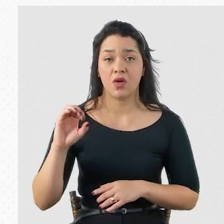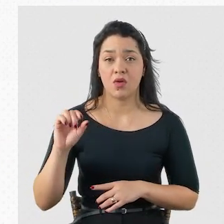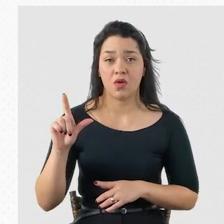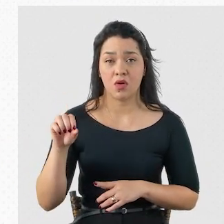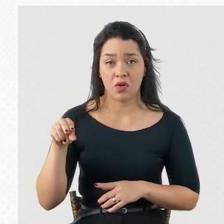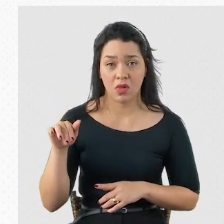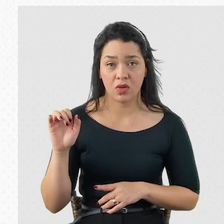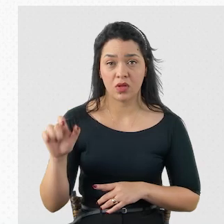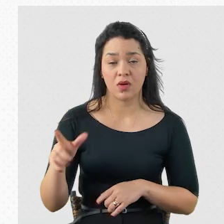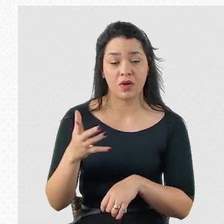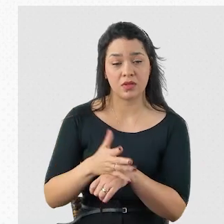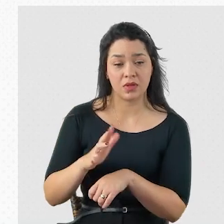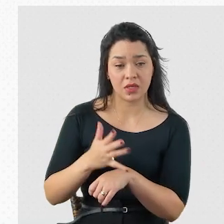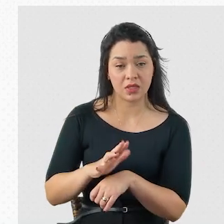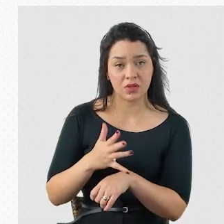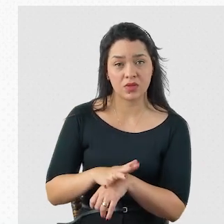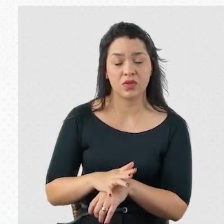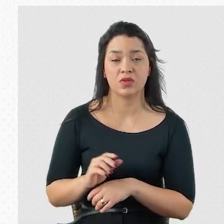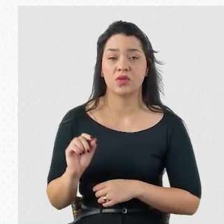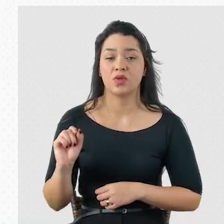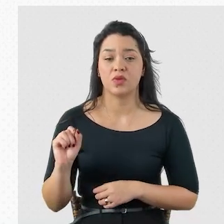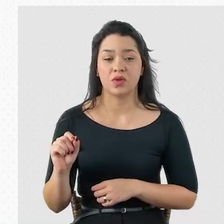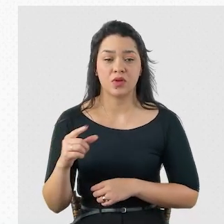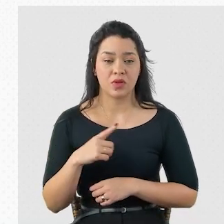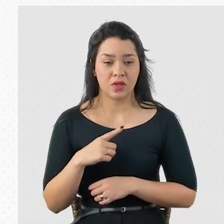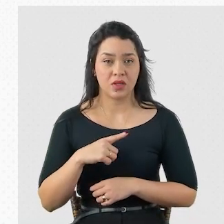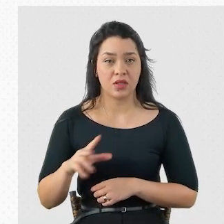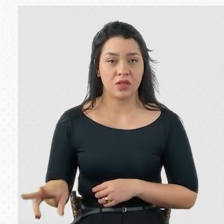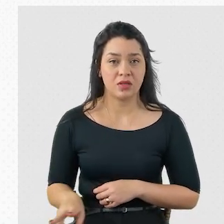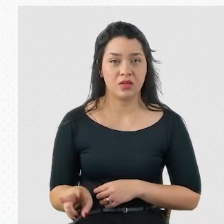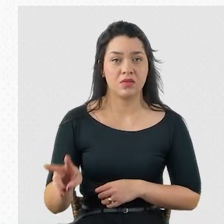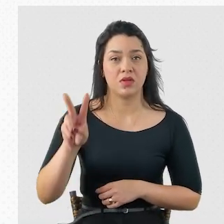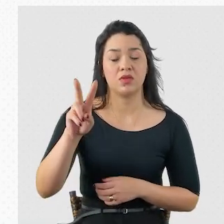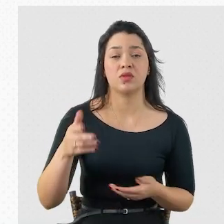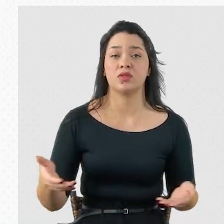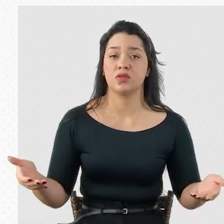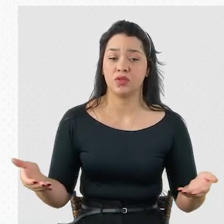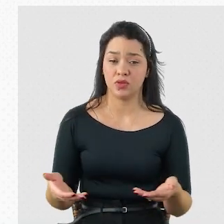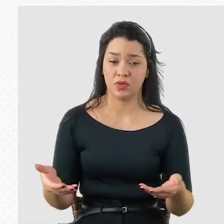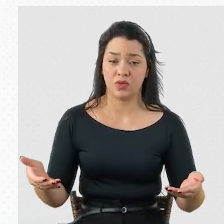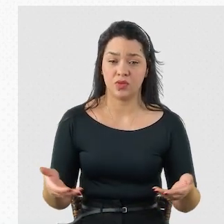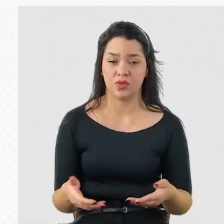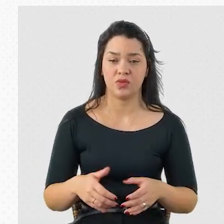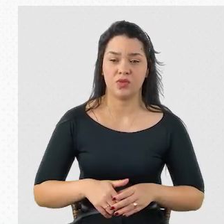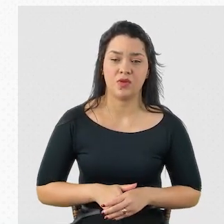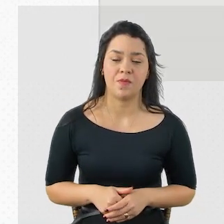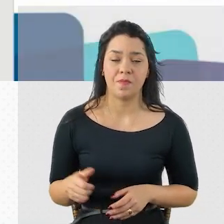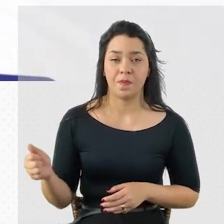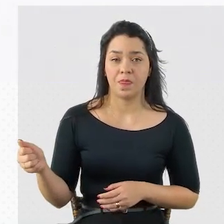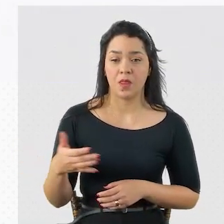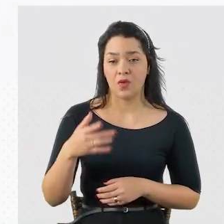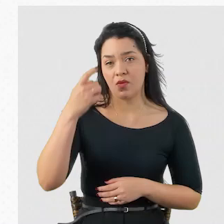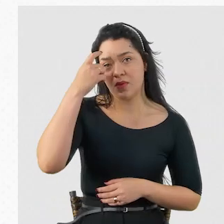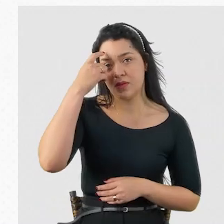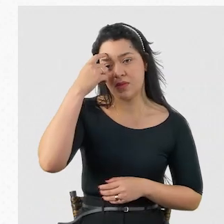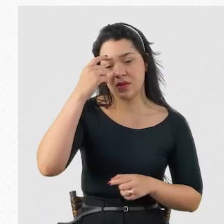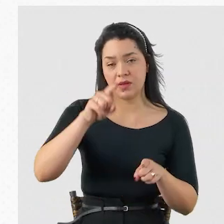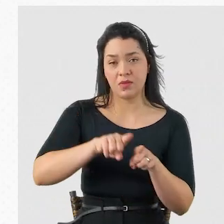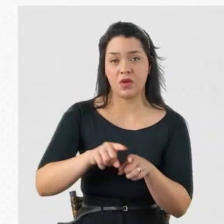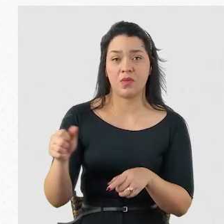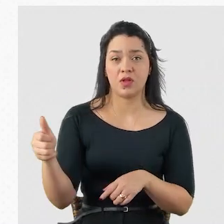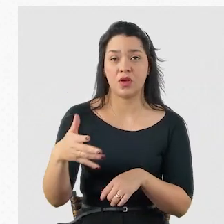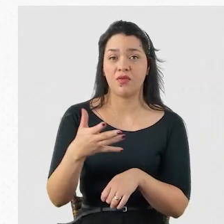e às implicações desses valores atualmente, né? propondo um novo pensamento e uma nova